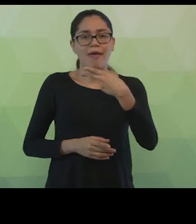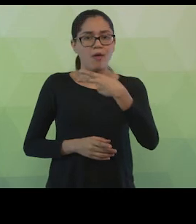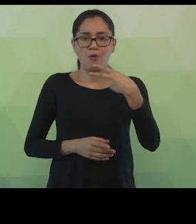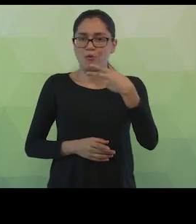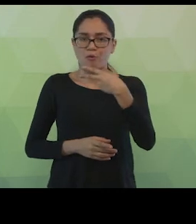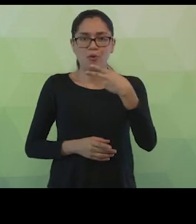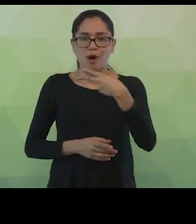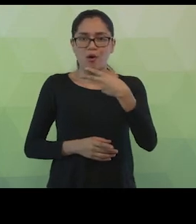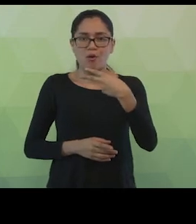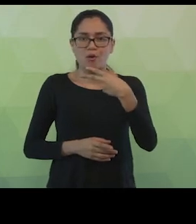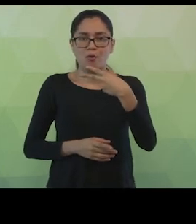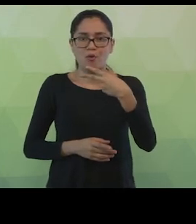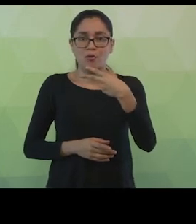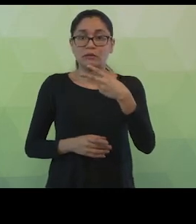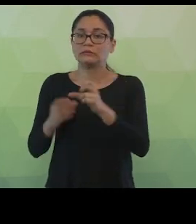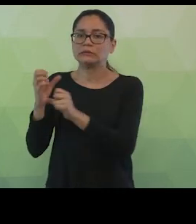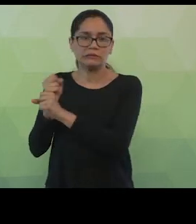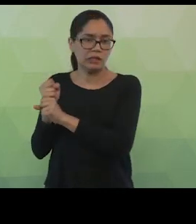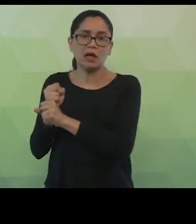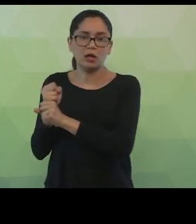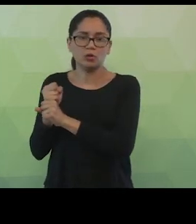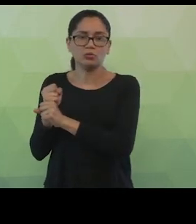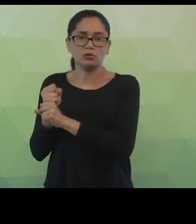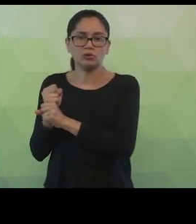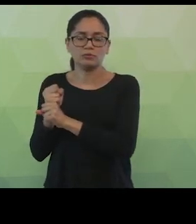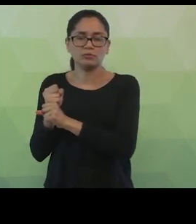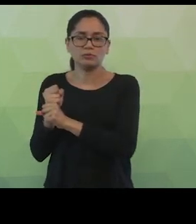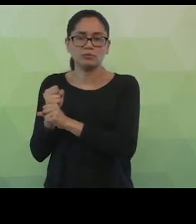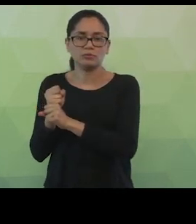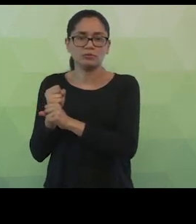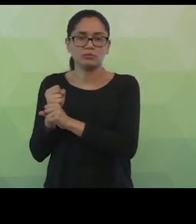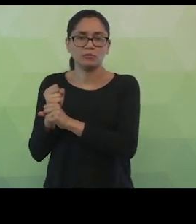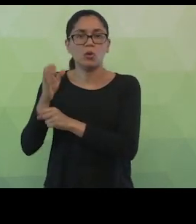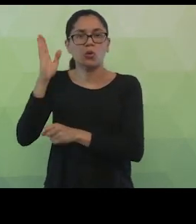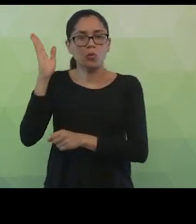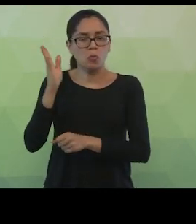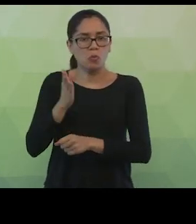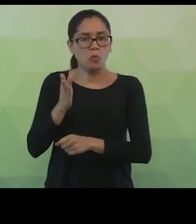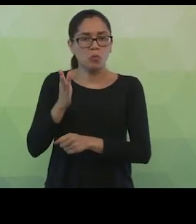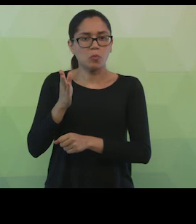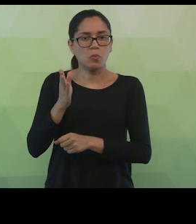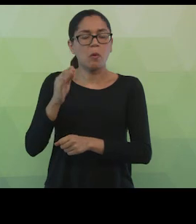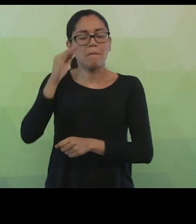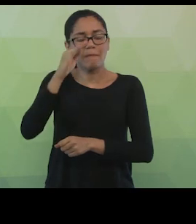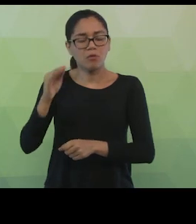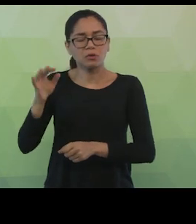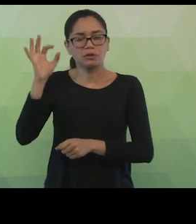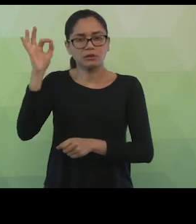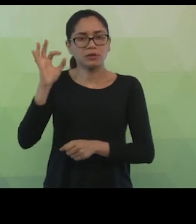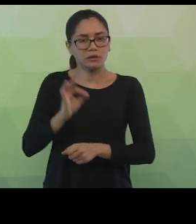equivalem a tantos anos, no caso, porcento f